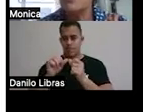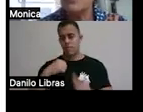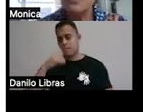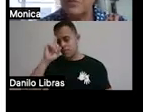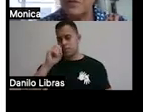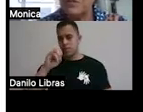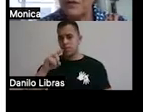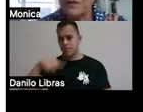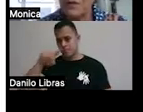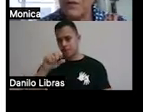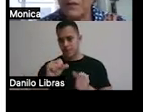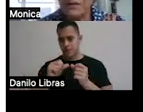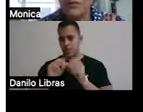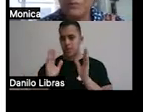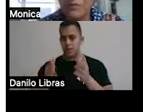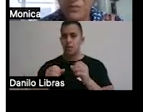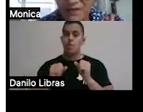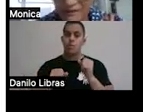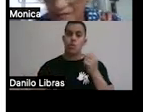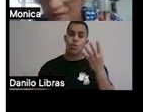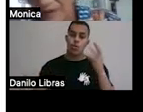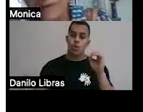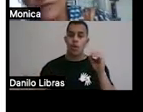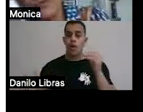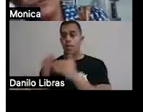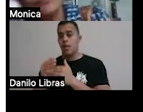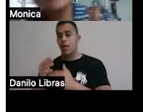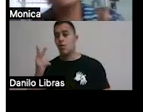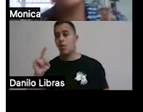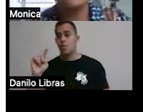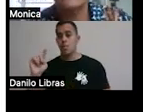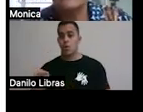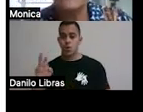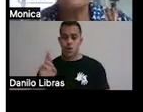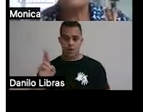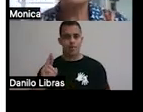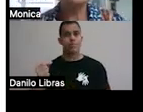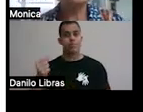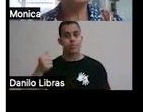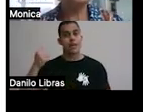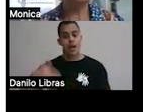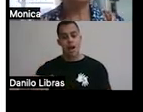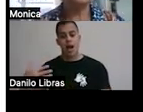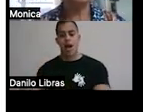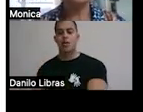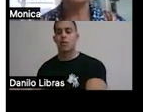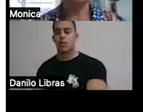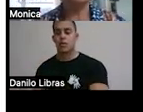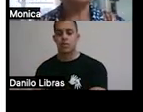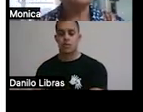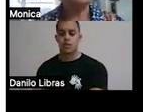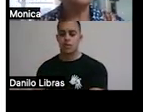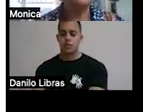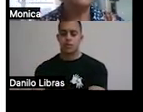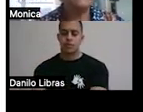diagnóstico, pode custar entre 40 a R$ 2.000. Então, são muito caros. Então, pensaram em fazer um